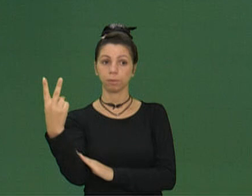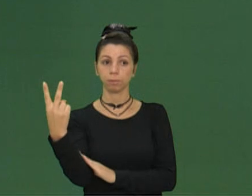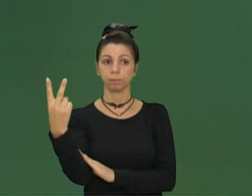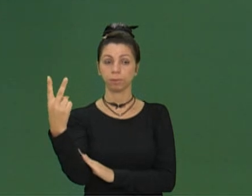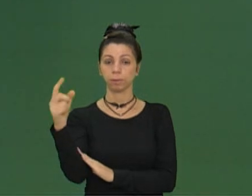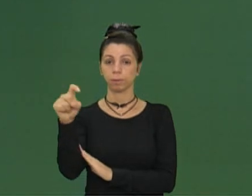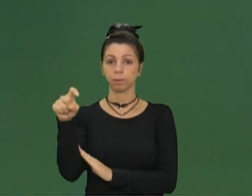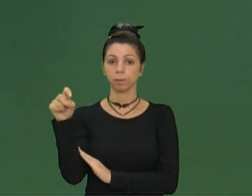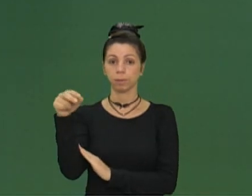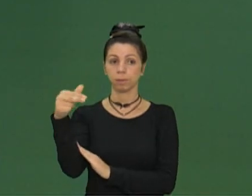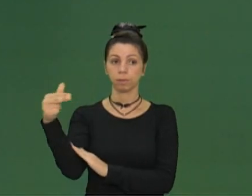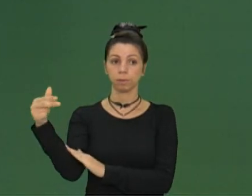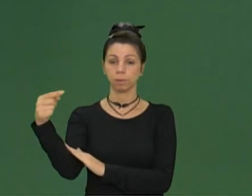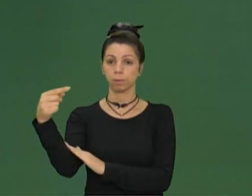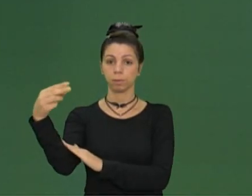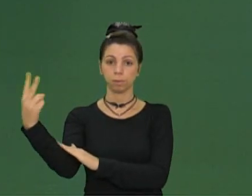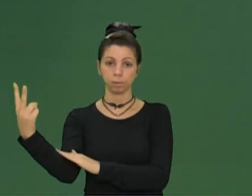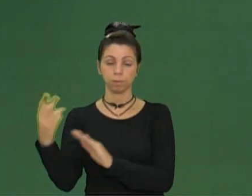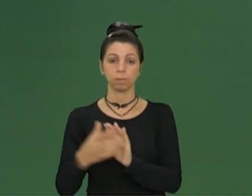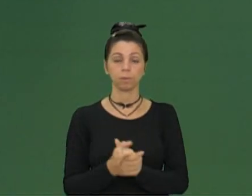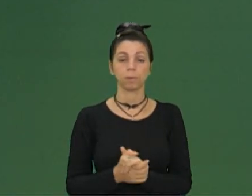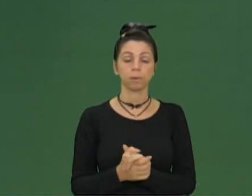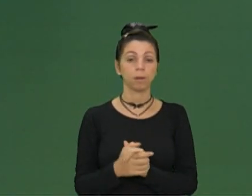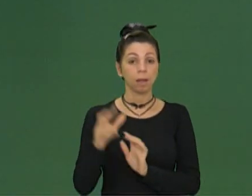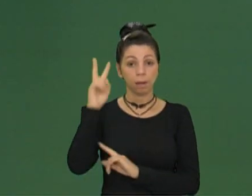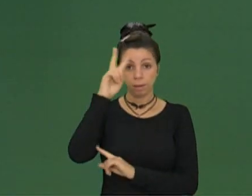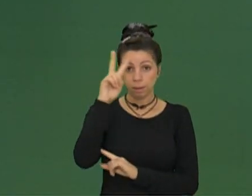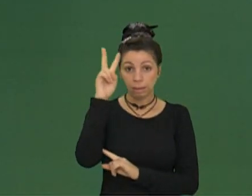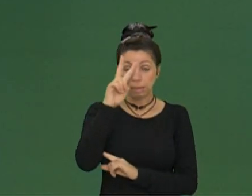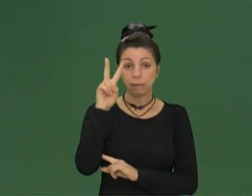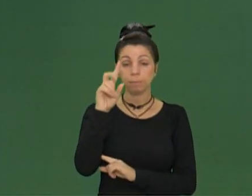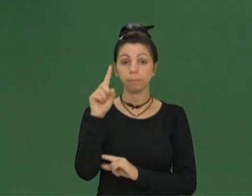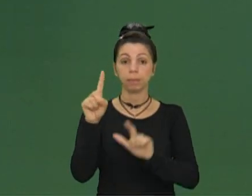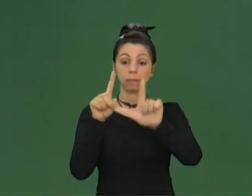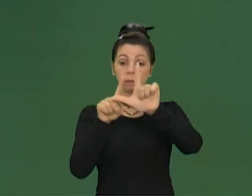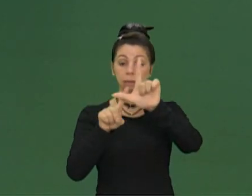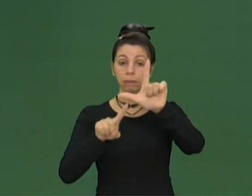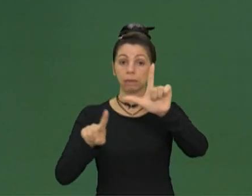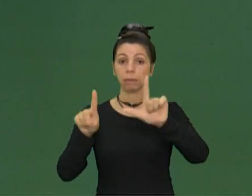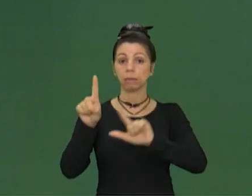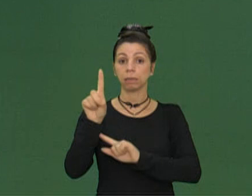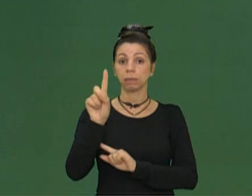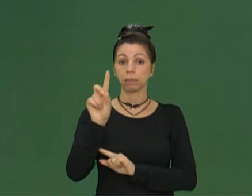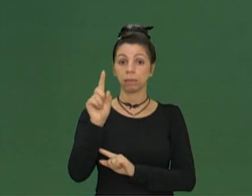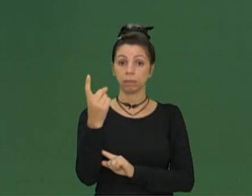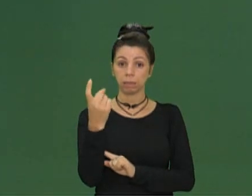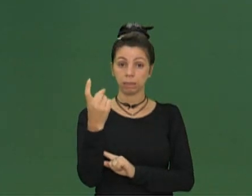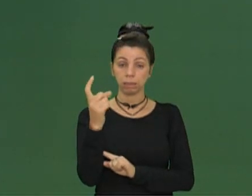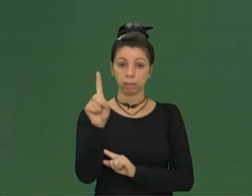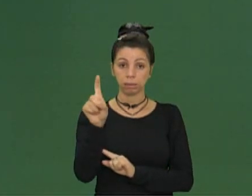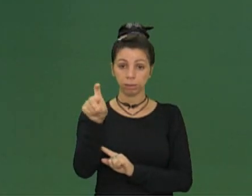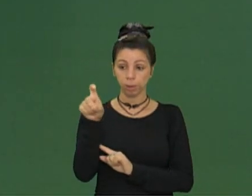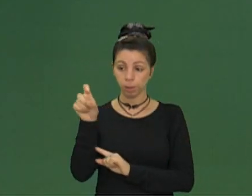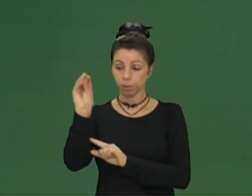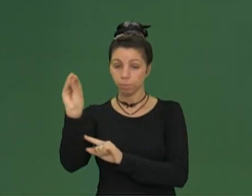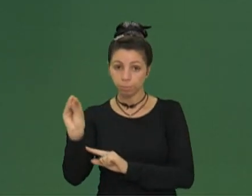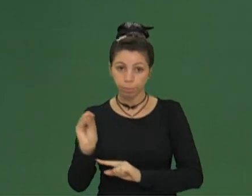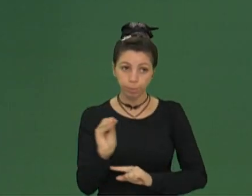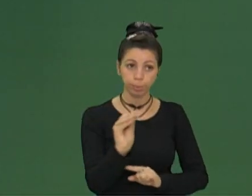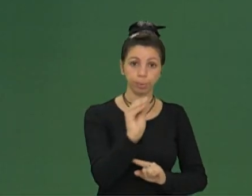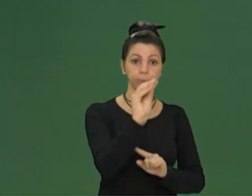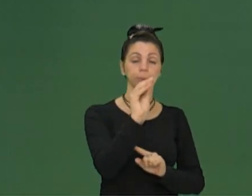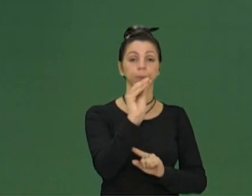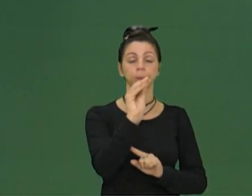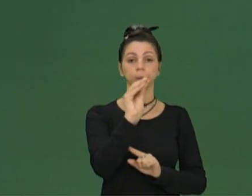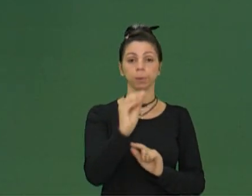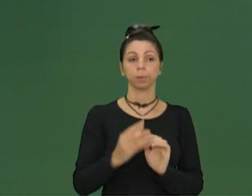Olha a dica para vocês. Lembre-se de isolar o módulo e após verificar a condição de existência. E por que que aqui será